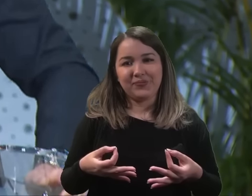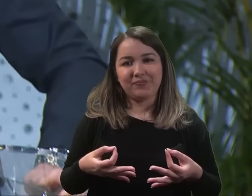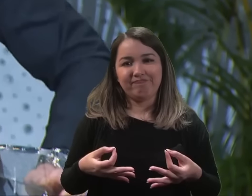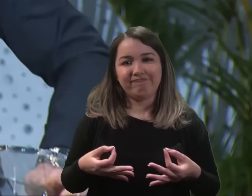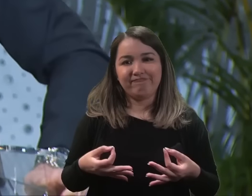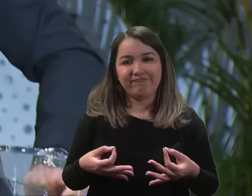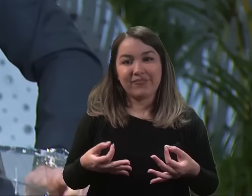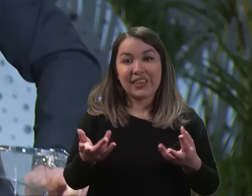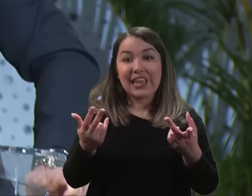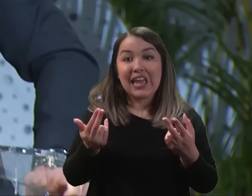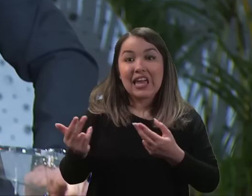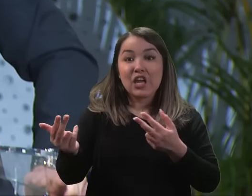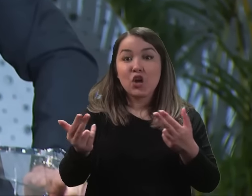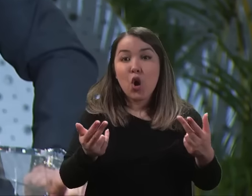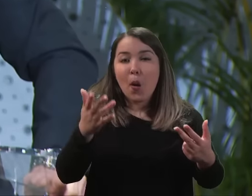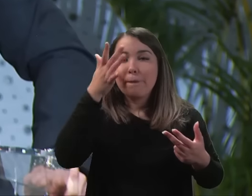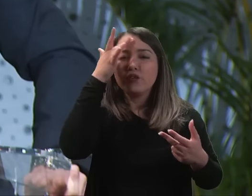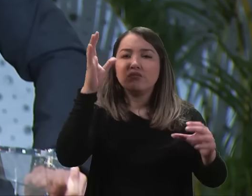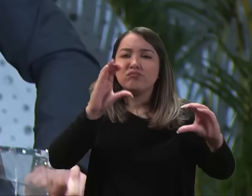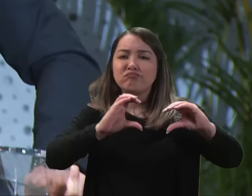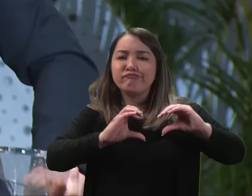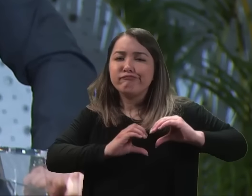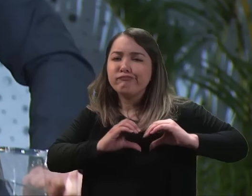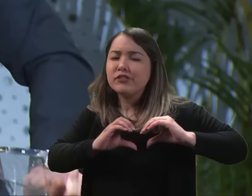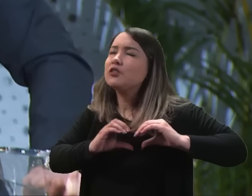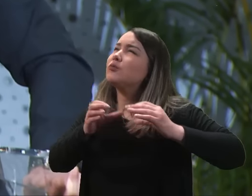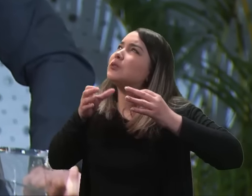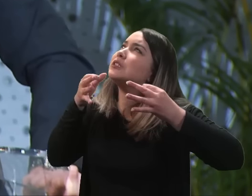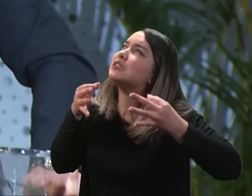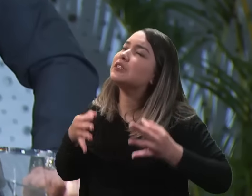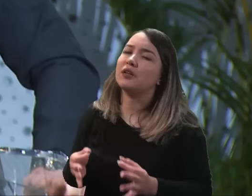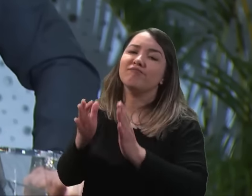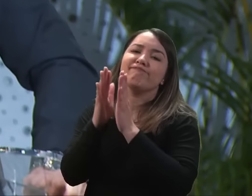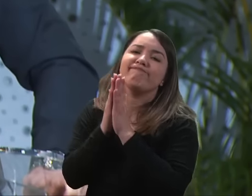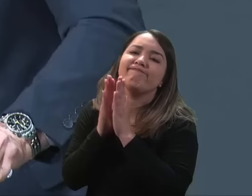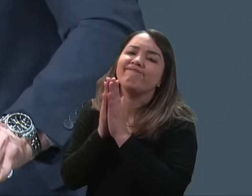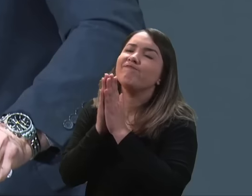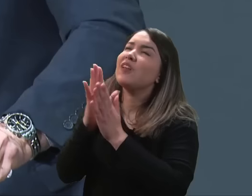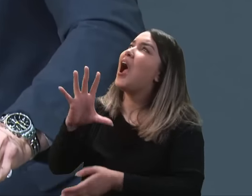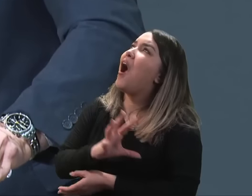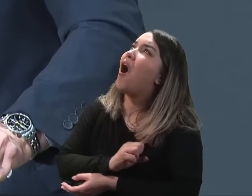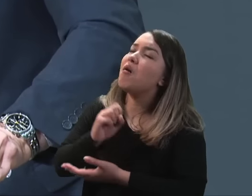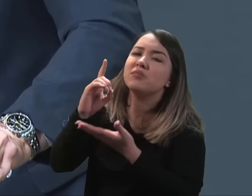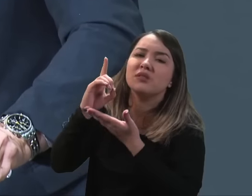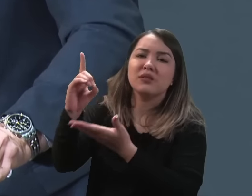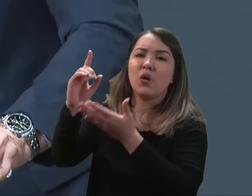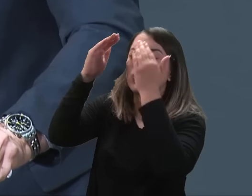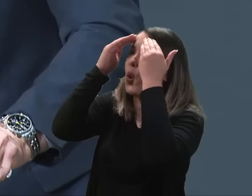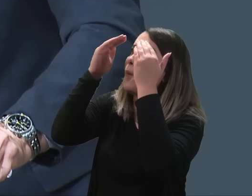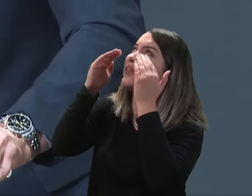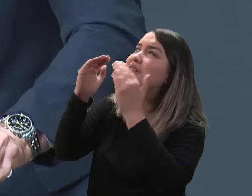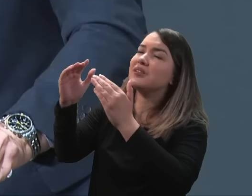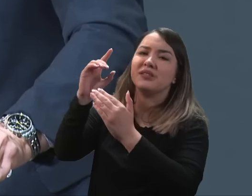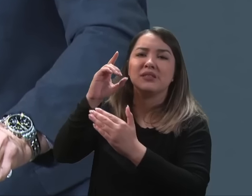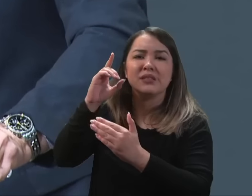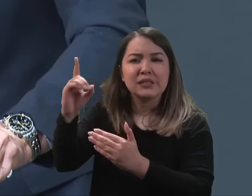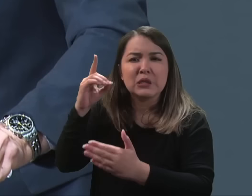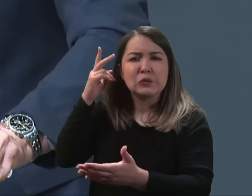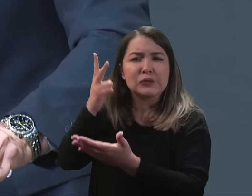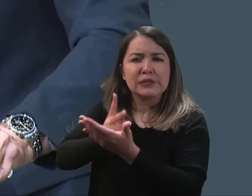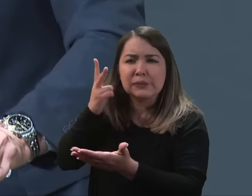somente os íntegros de coração estarão entre o trigo aqueles que obedecerem a Deus em todas as coisas